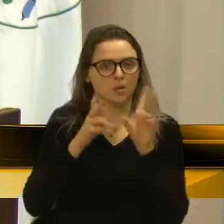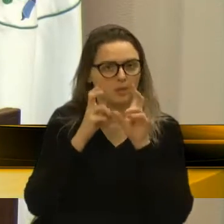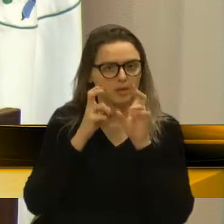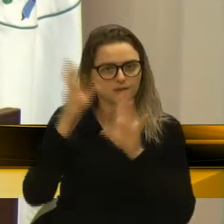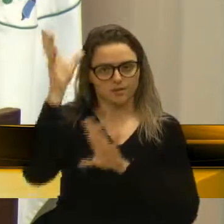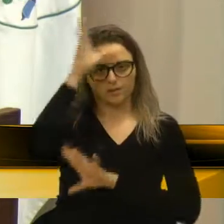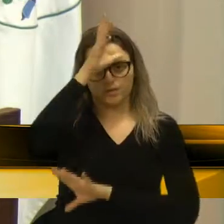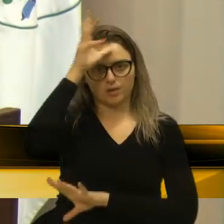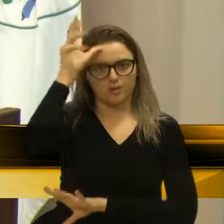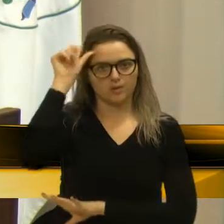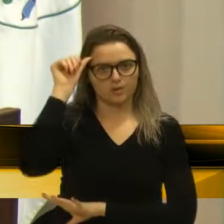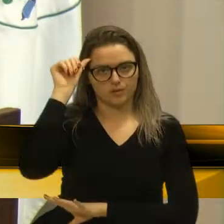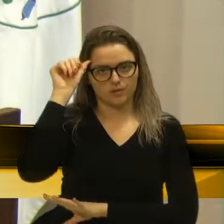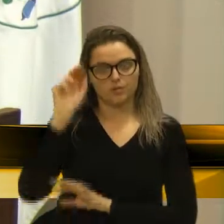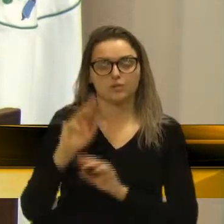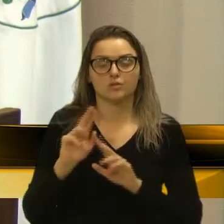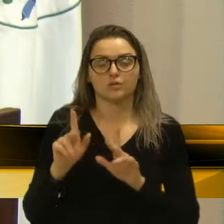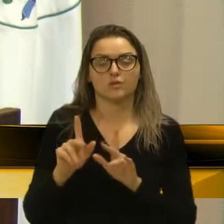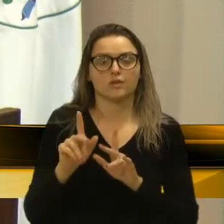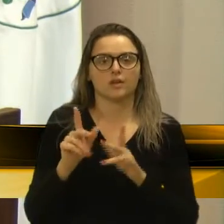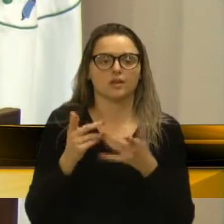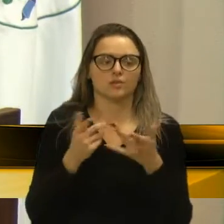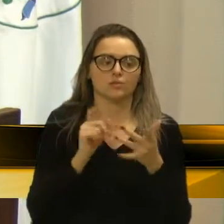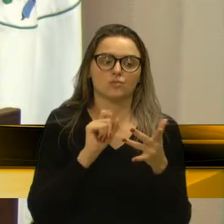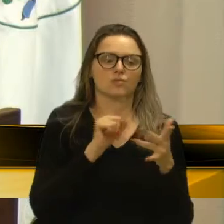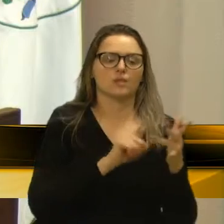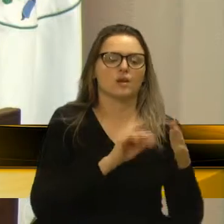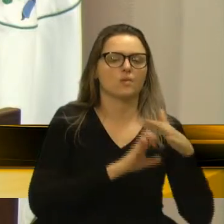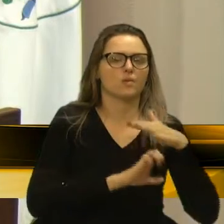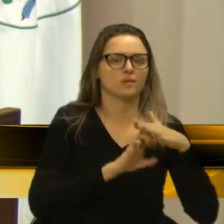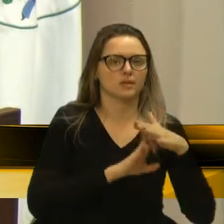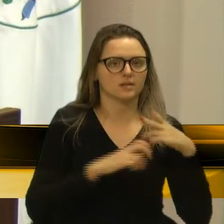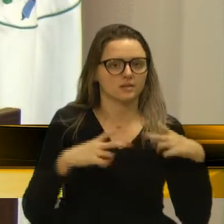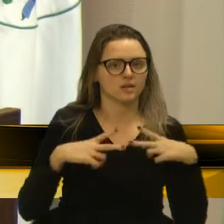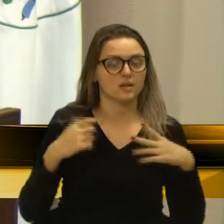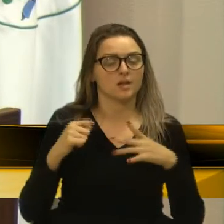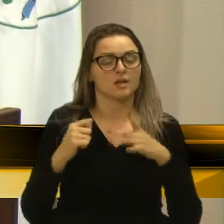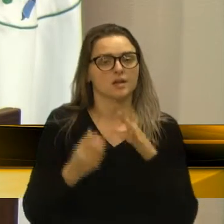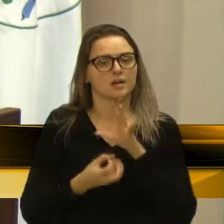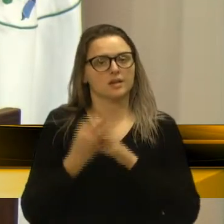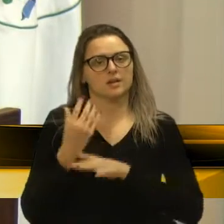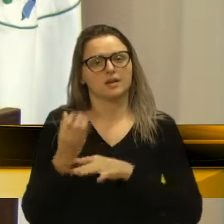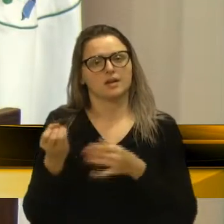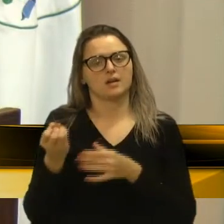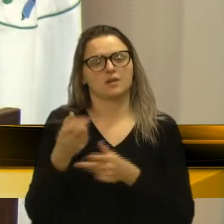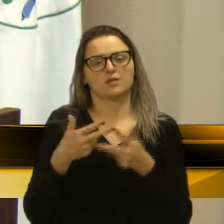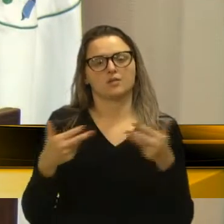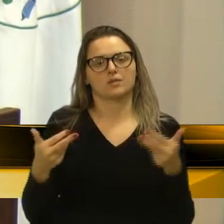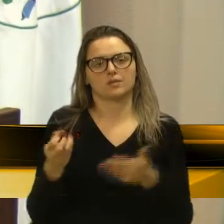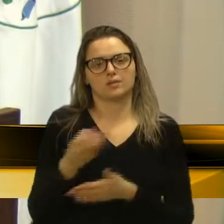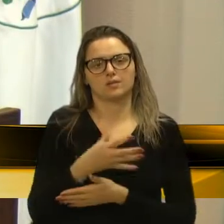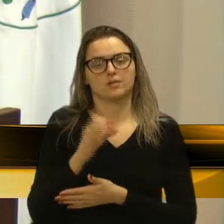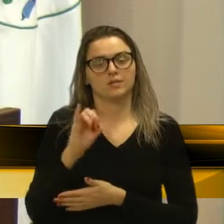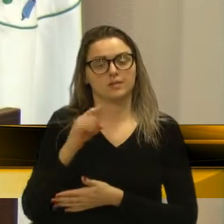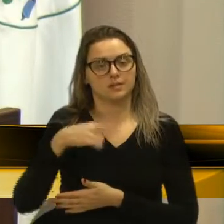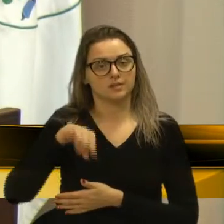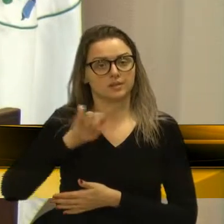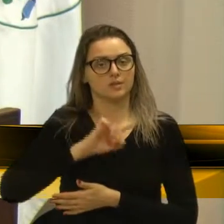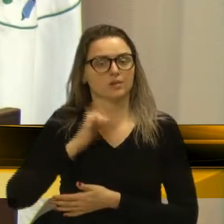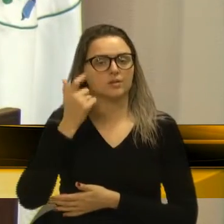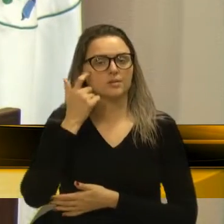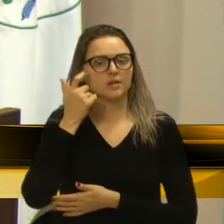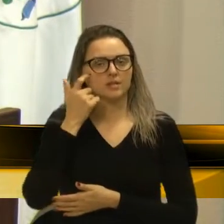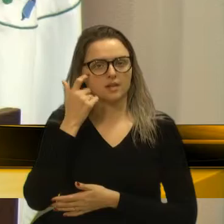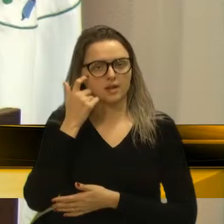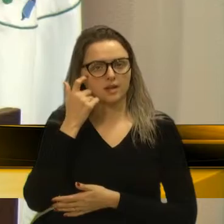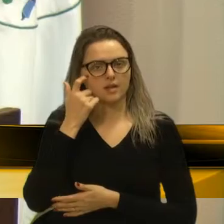diferente do que o privado, ele precisa se reinventar. E se nós pensarmos, nós teríamos